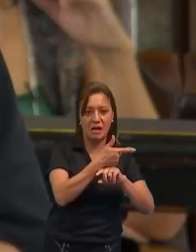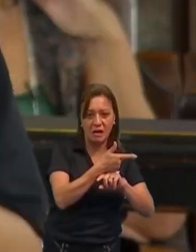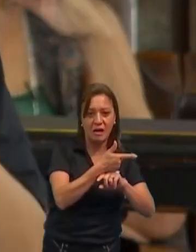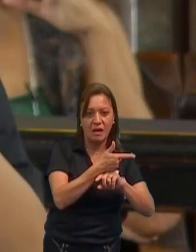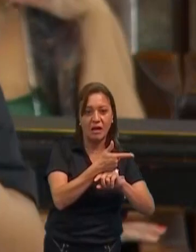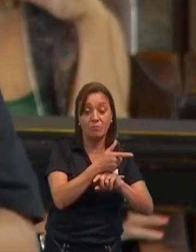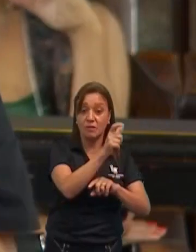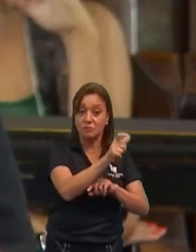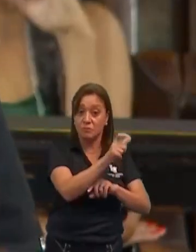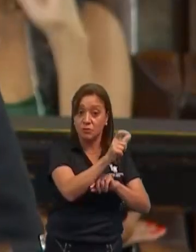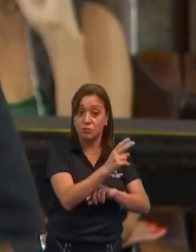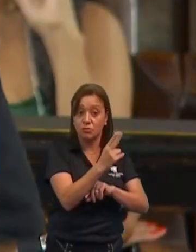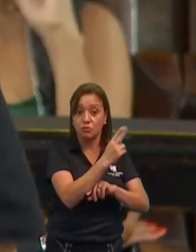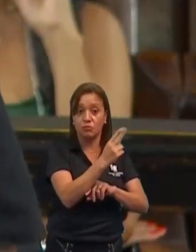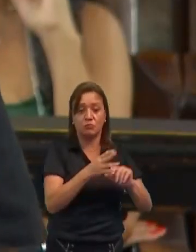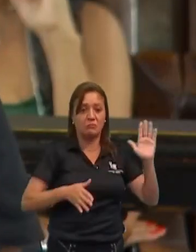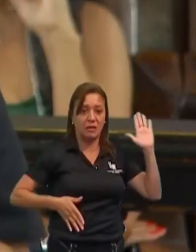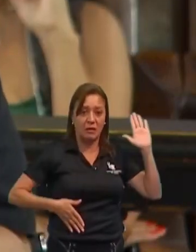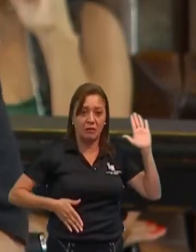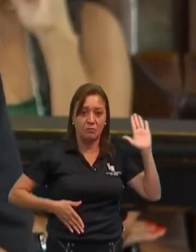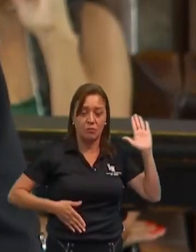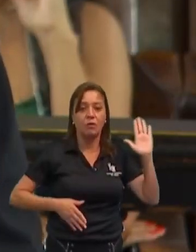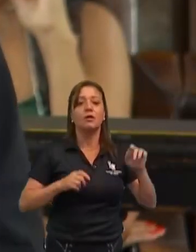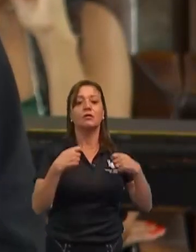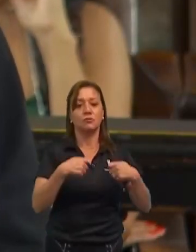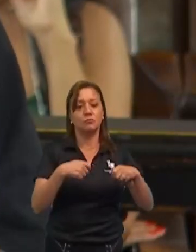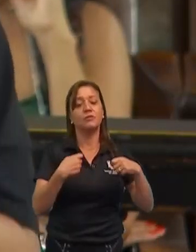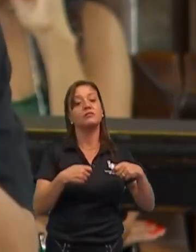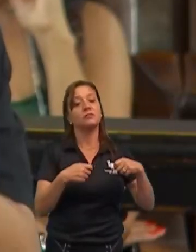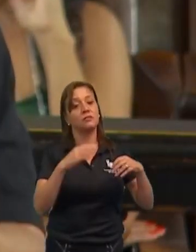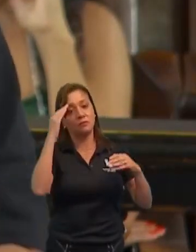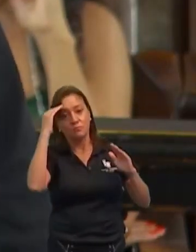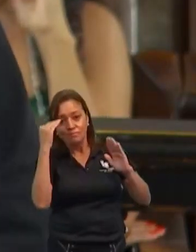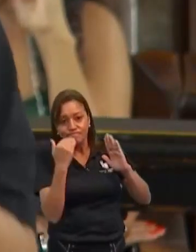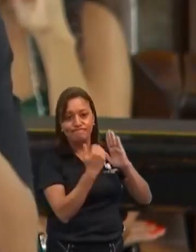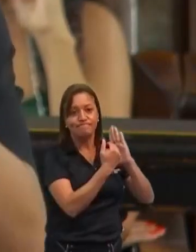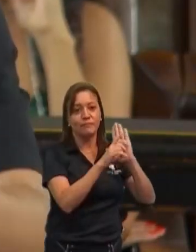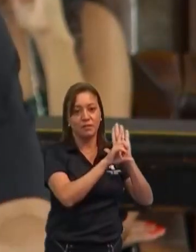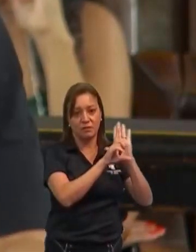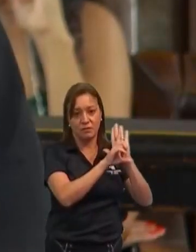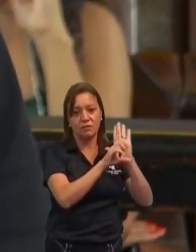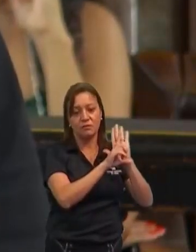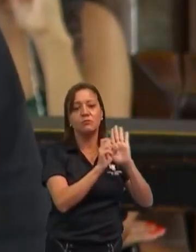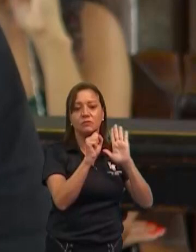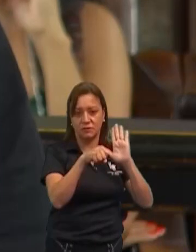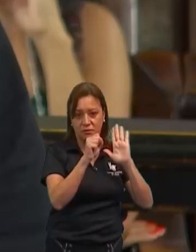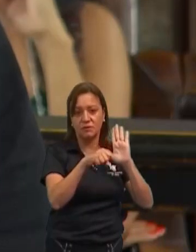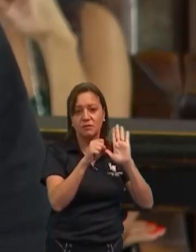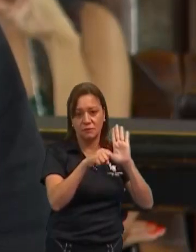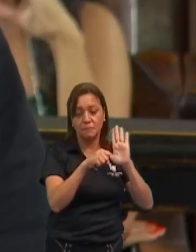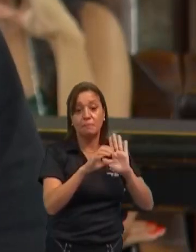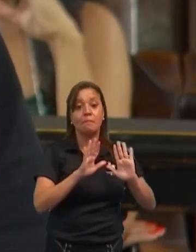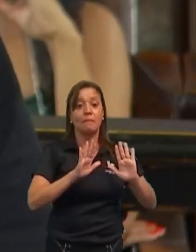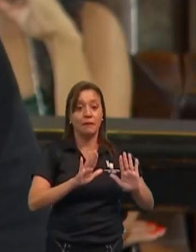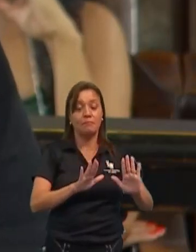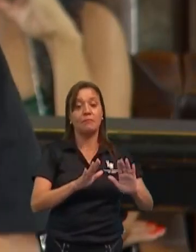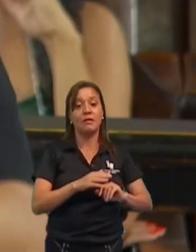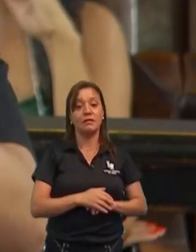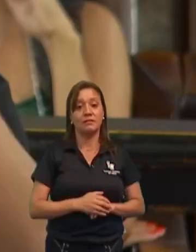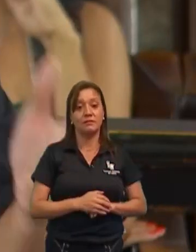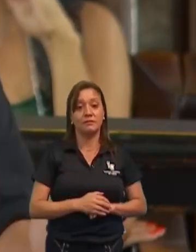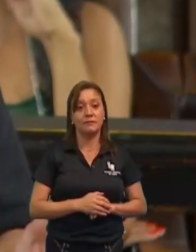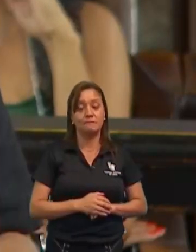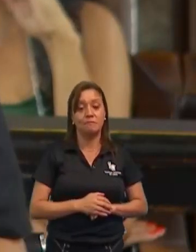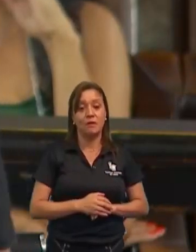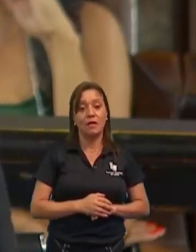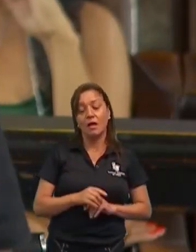Das armas... ilegais, acho que a gente precisa fazer esse debate de onde essas armas vêm, quem coloca elas na mão de